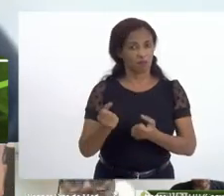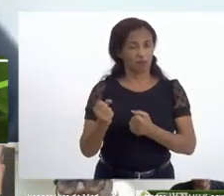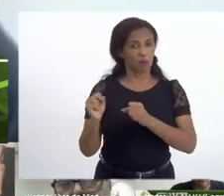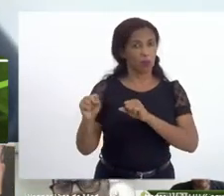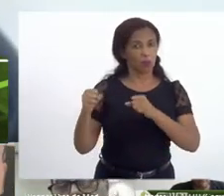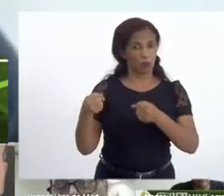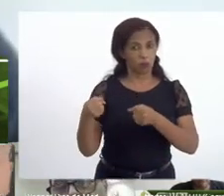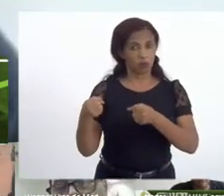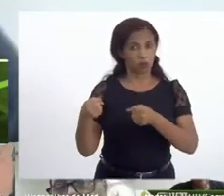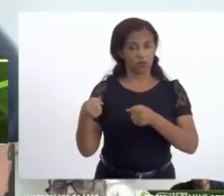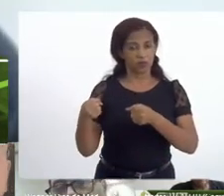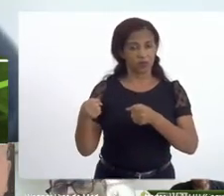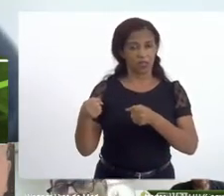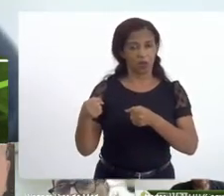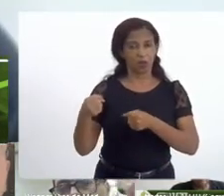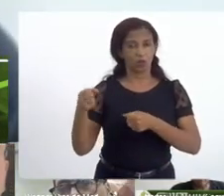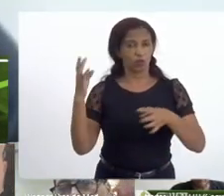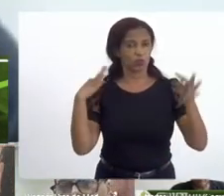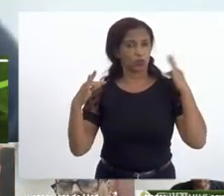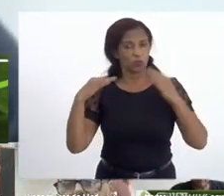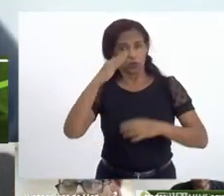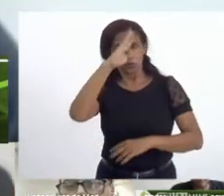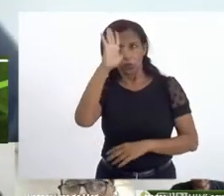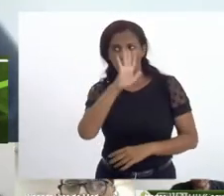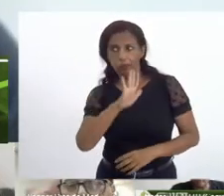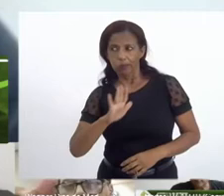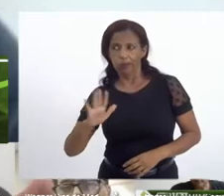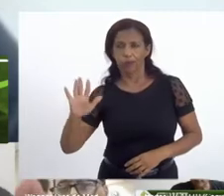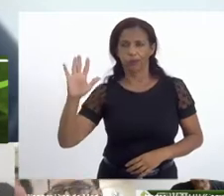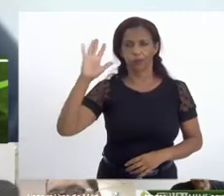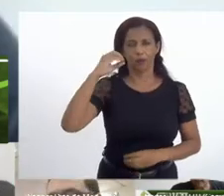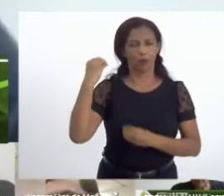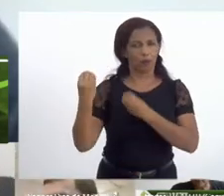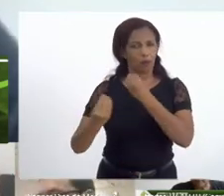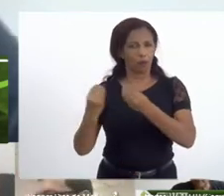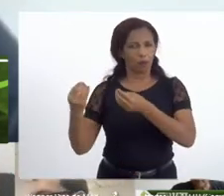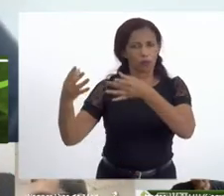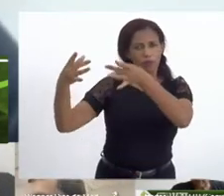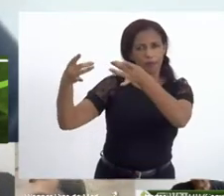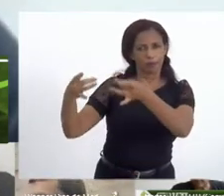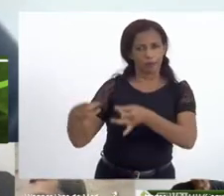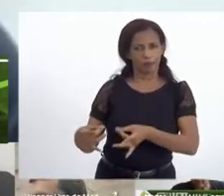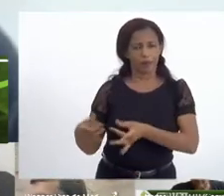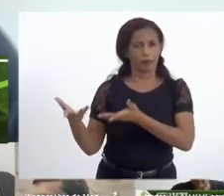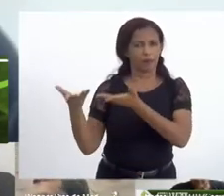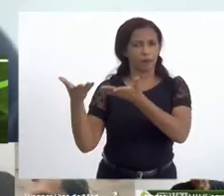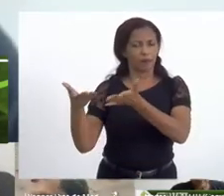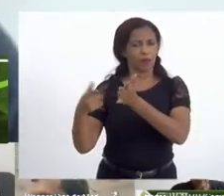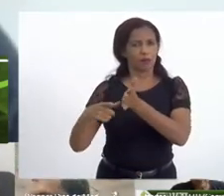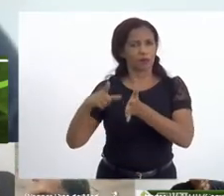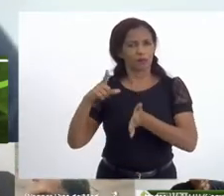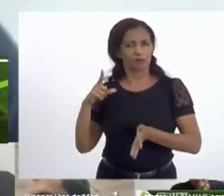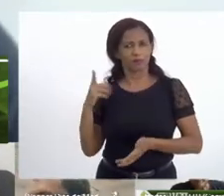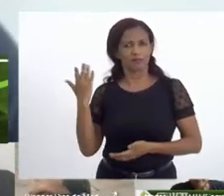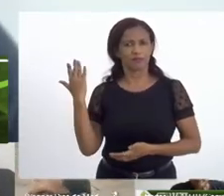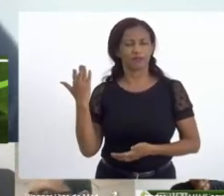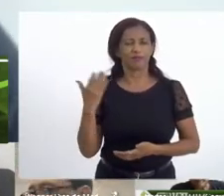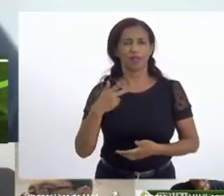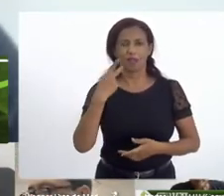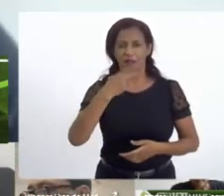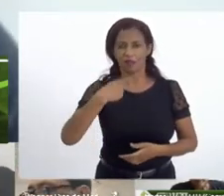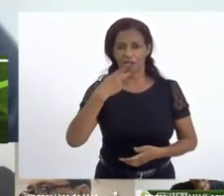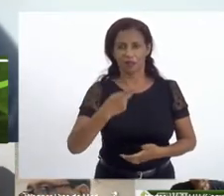potencial do turismo no Brasil, como foi colocado pelo nosso antecessor aí a